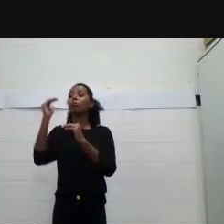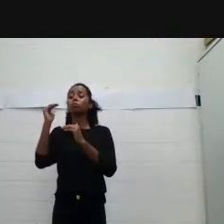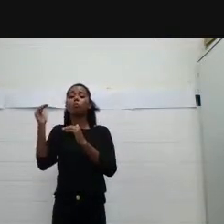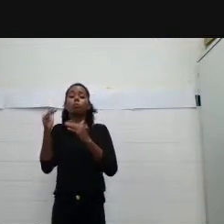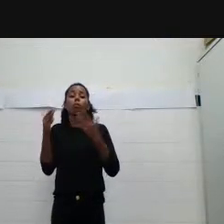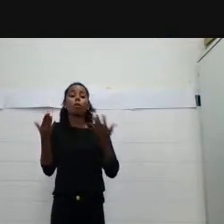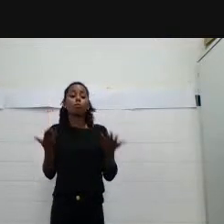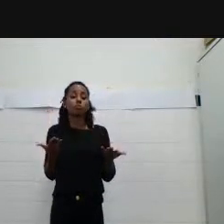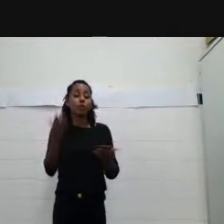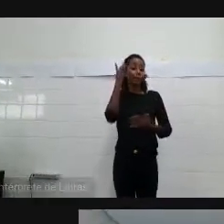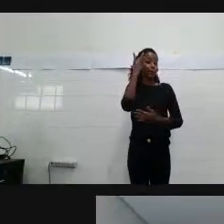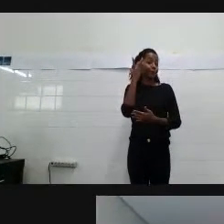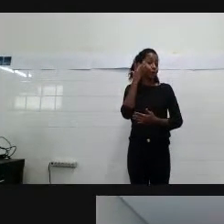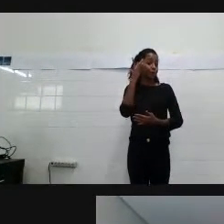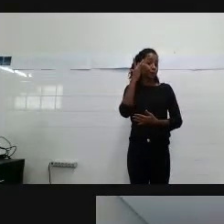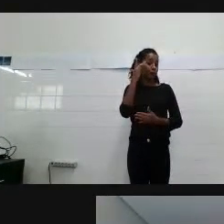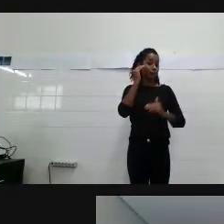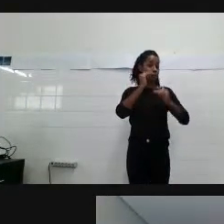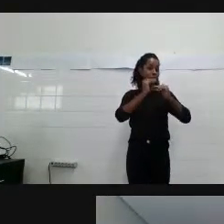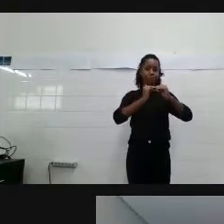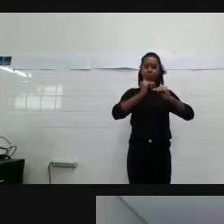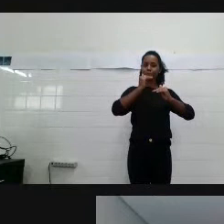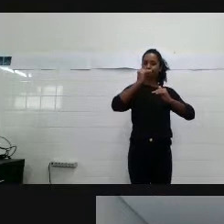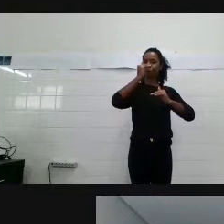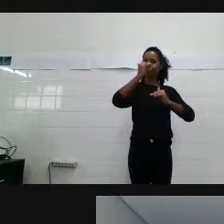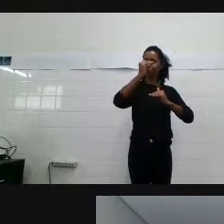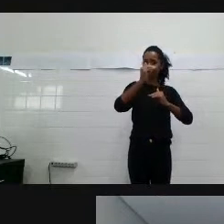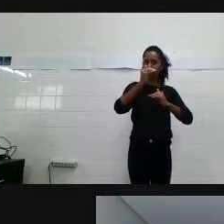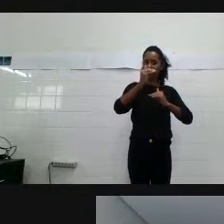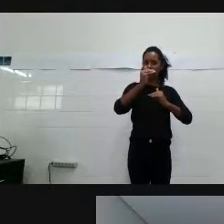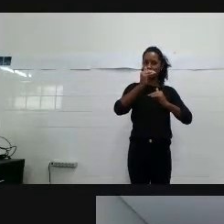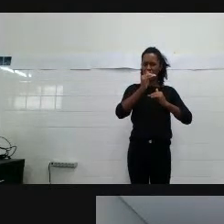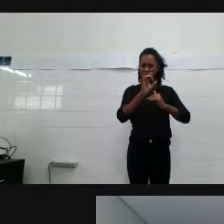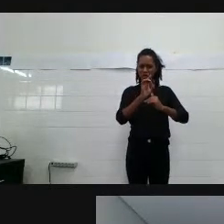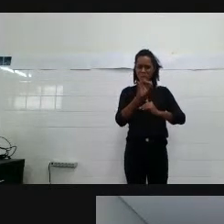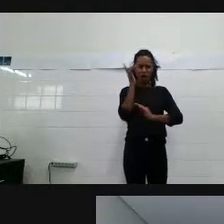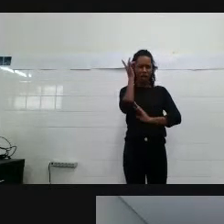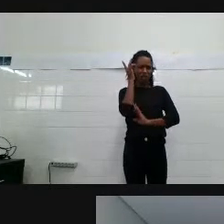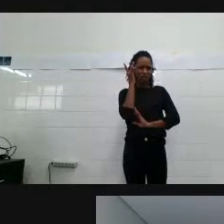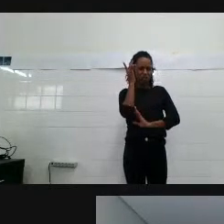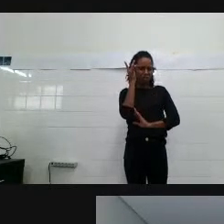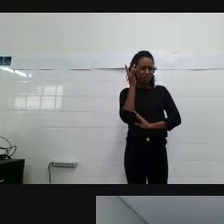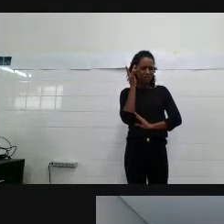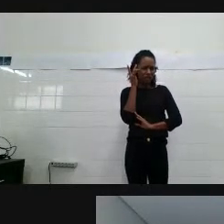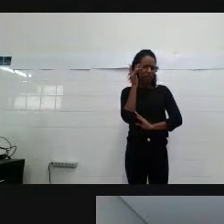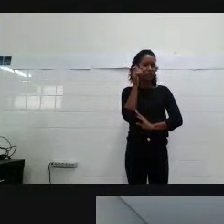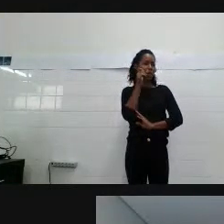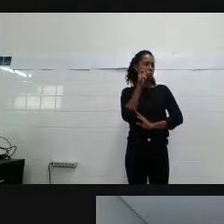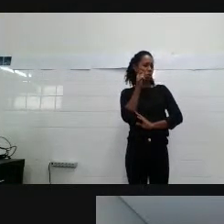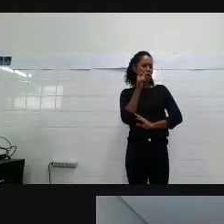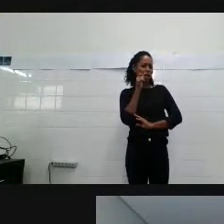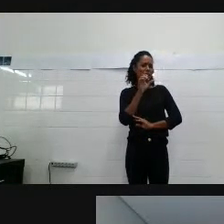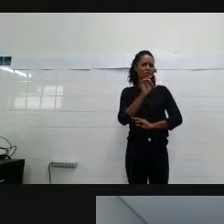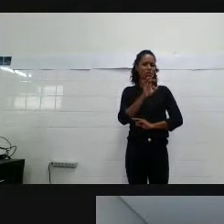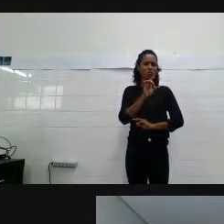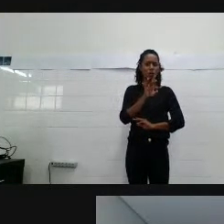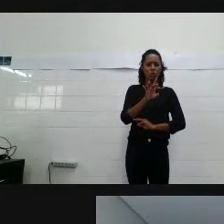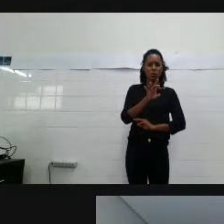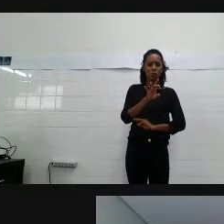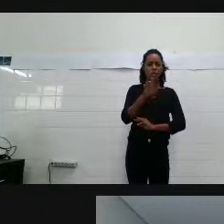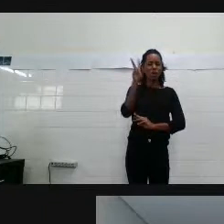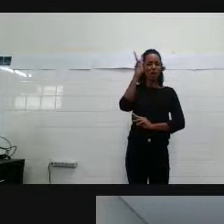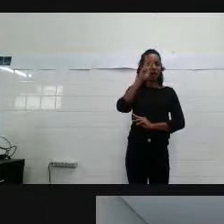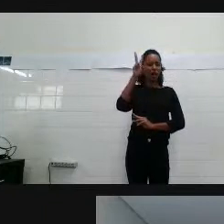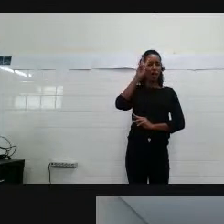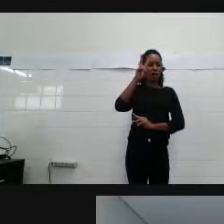Eu acho que já ultrapassamos o momento de achar que mulheres, que as mulheres, quando na Revolução